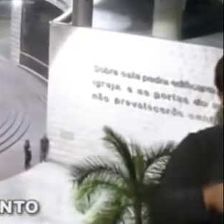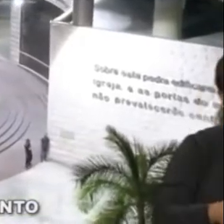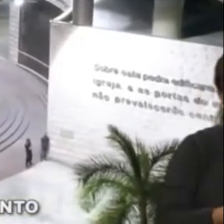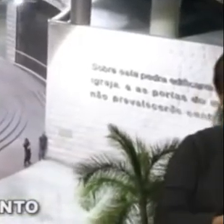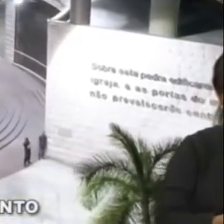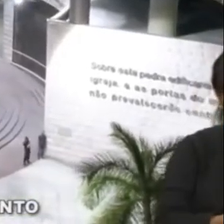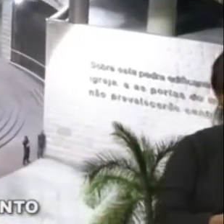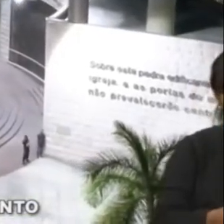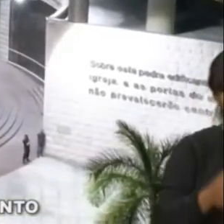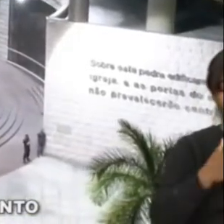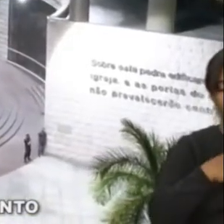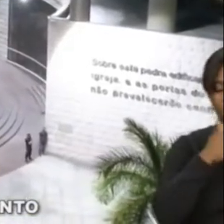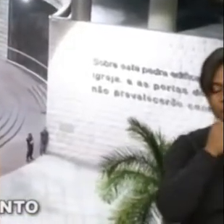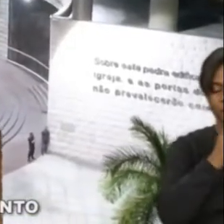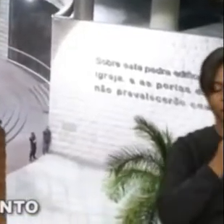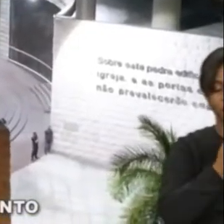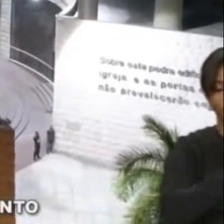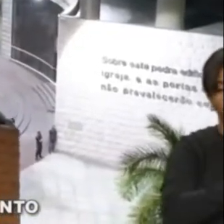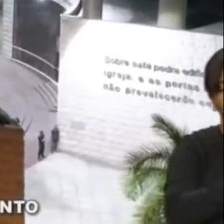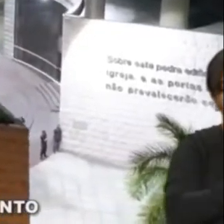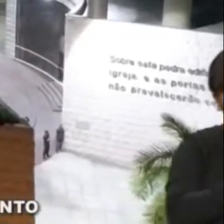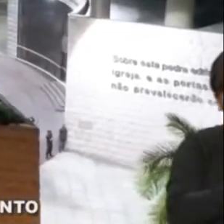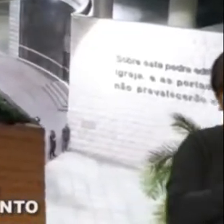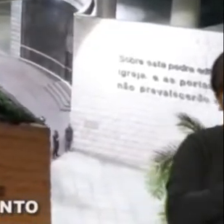Ah, minha amiga, meu amigo,